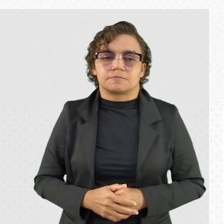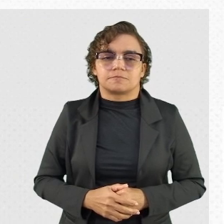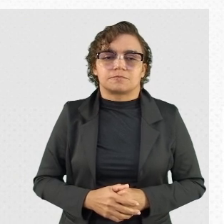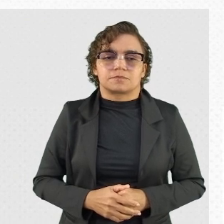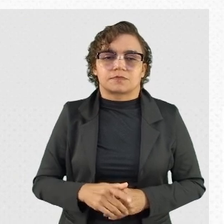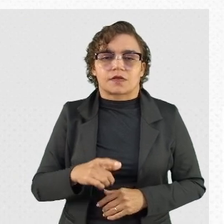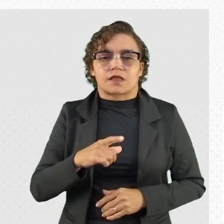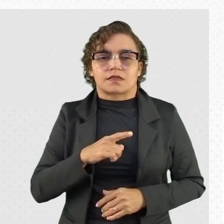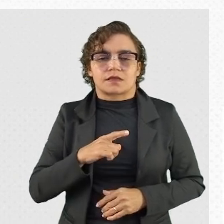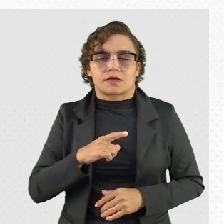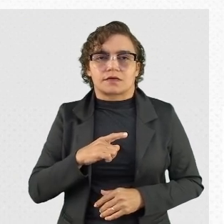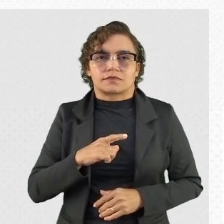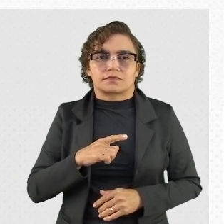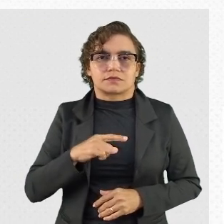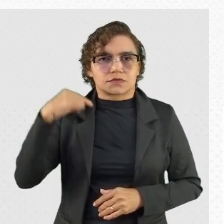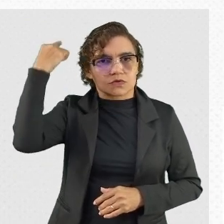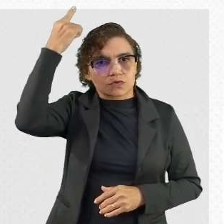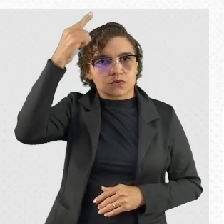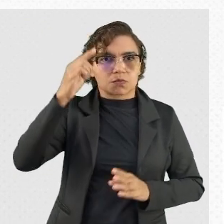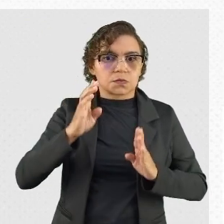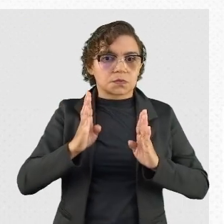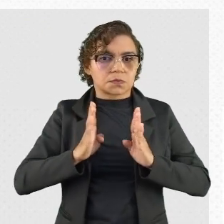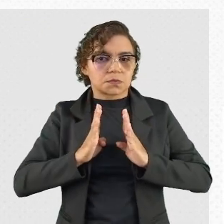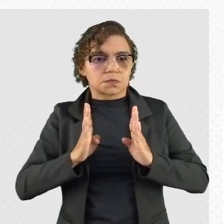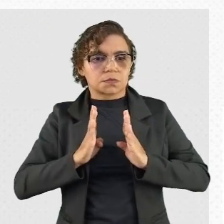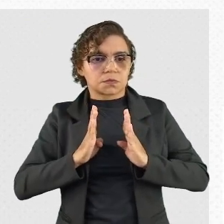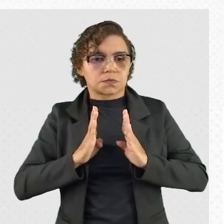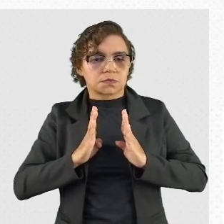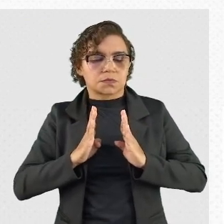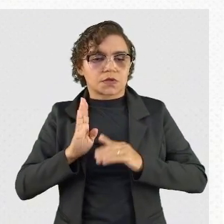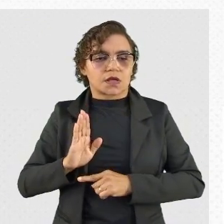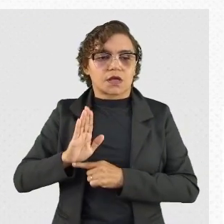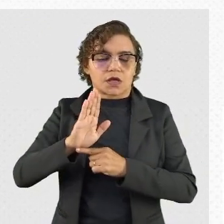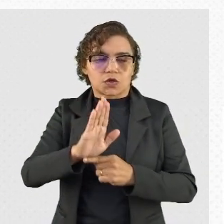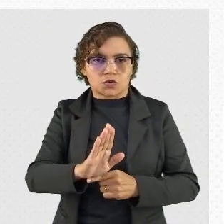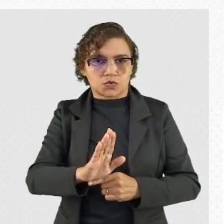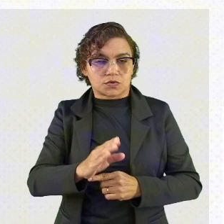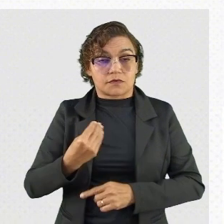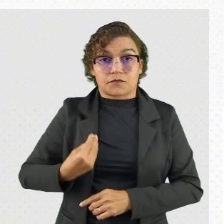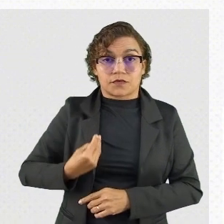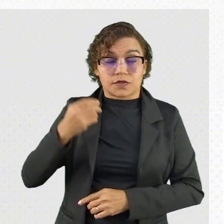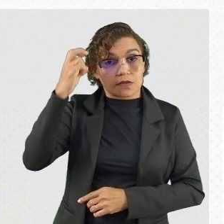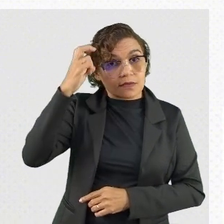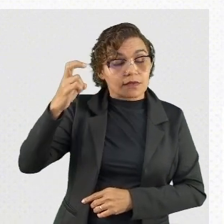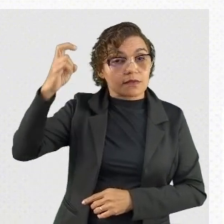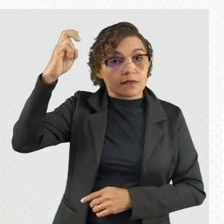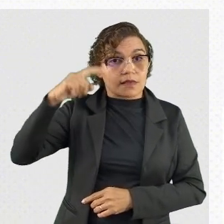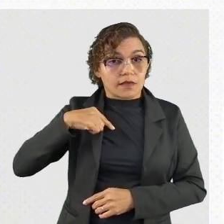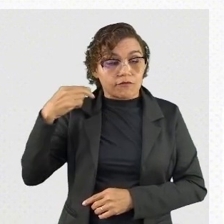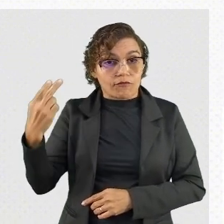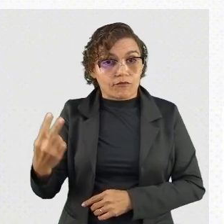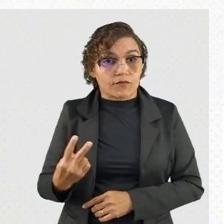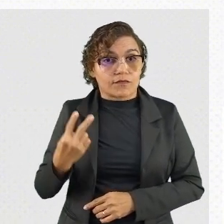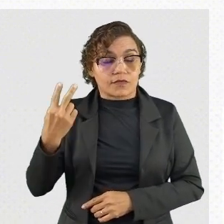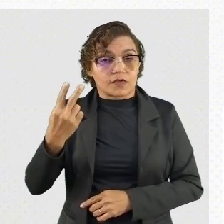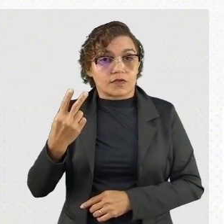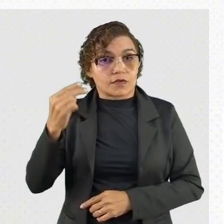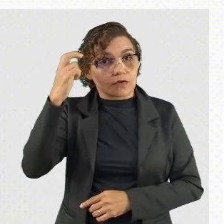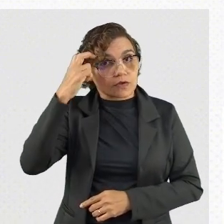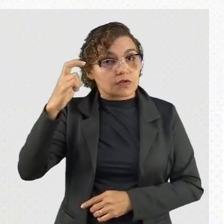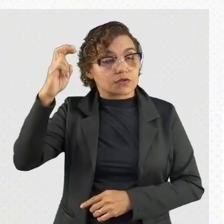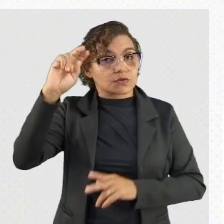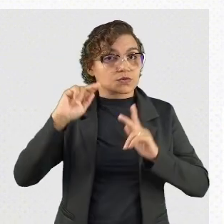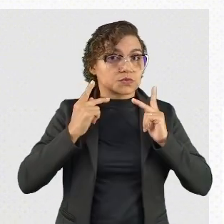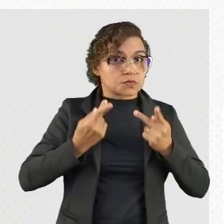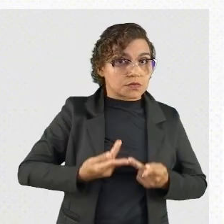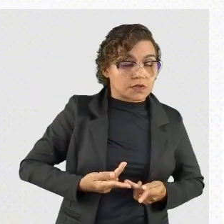grande contribuição de São Tomás de Aquino para a vida intelectual foi a de valorizar a inteligência